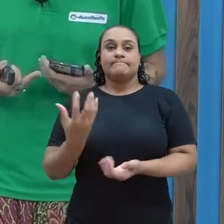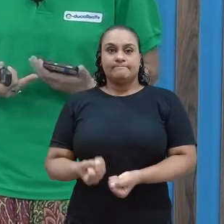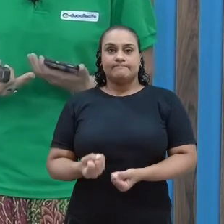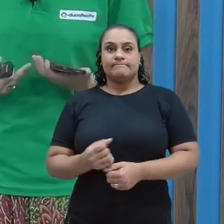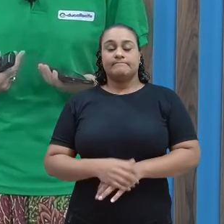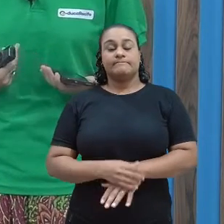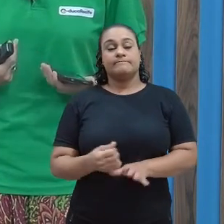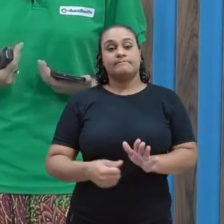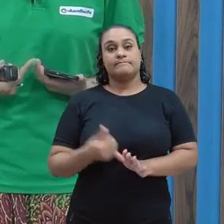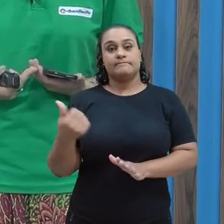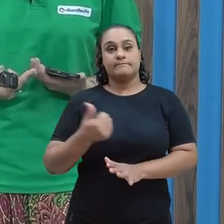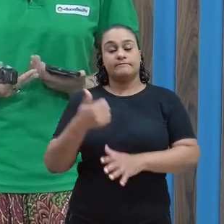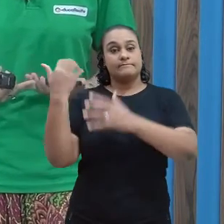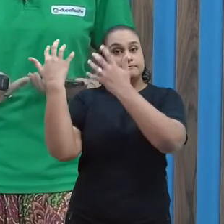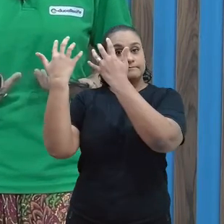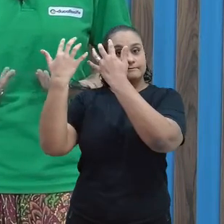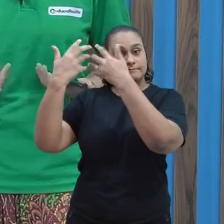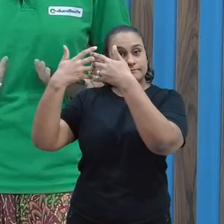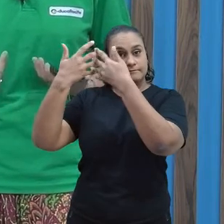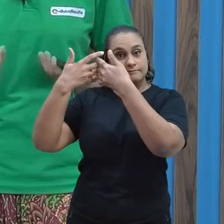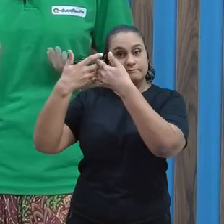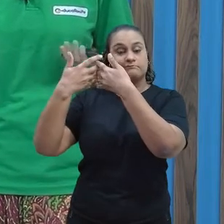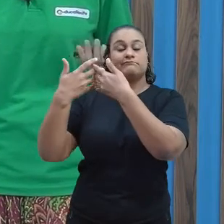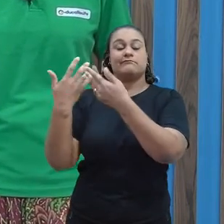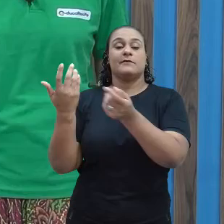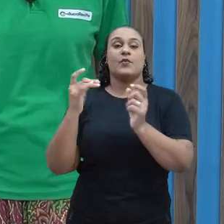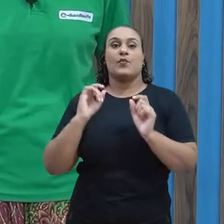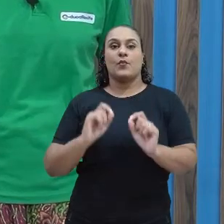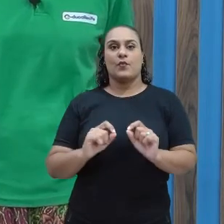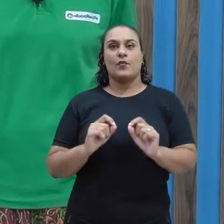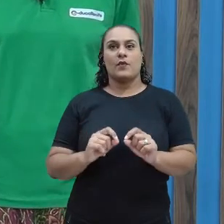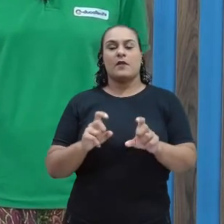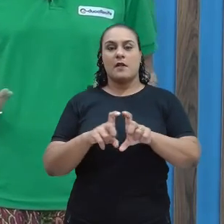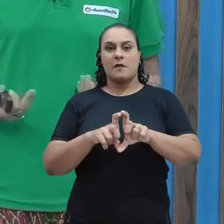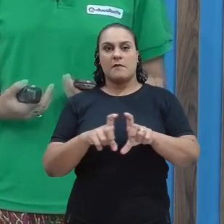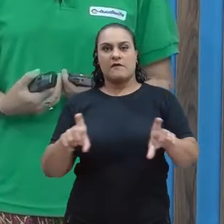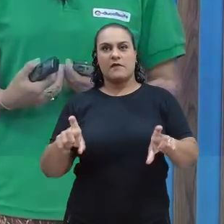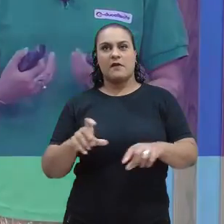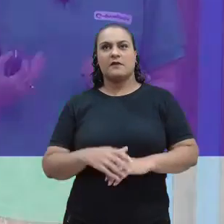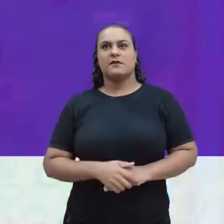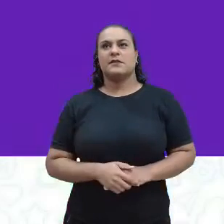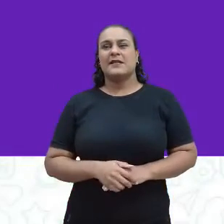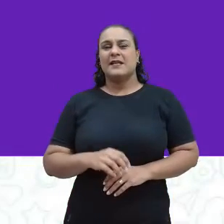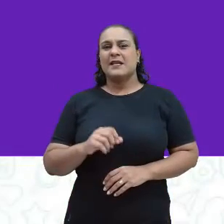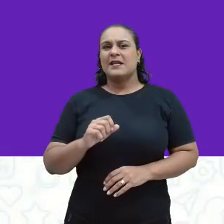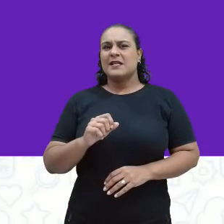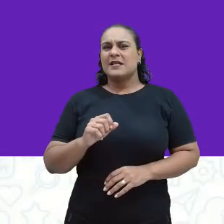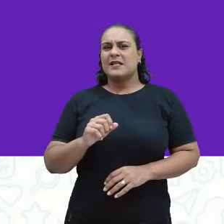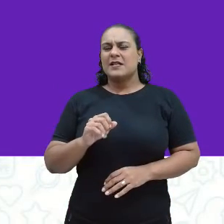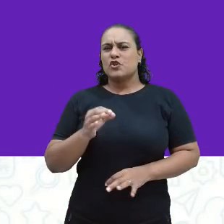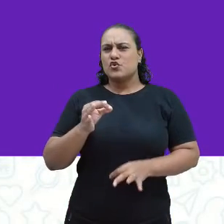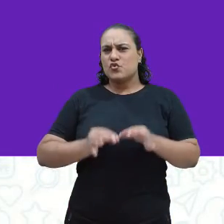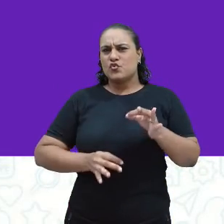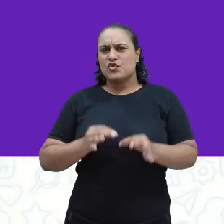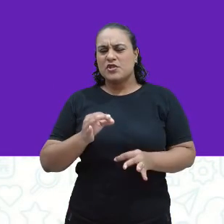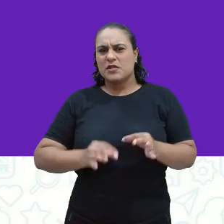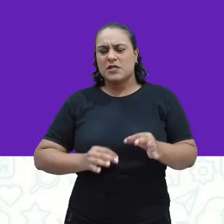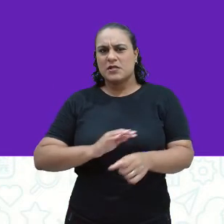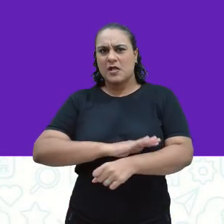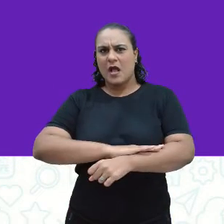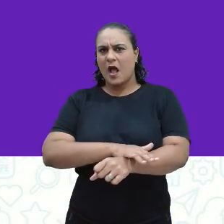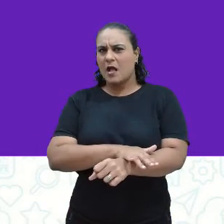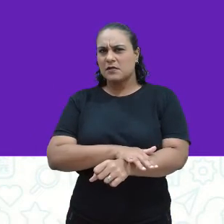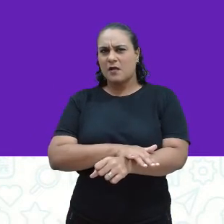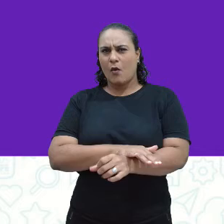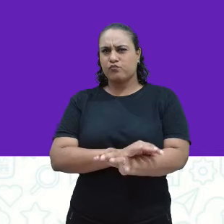Primeiramente, a gente vai refletir, né, sobre essa frase aí. Sem justiça racial, não haverá